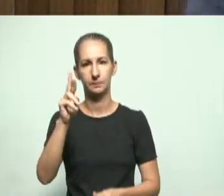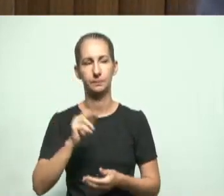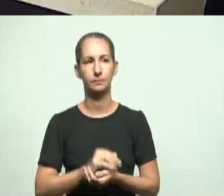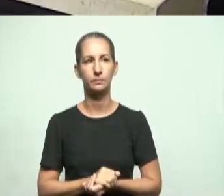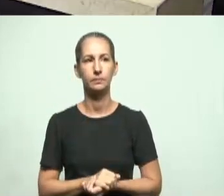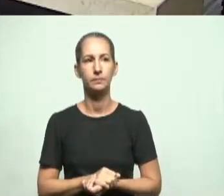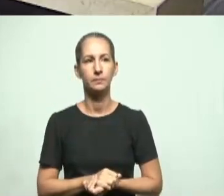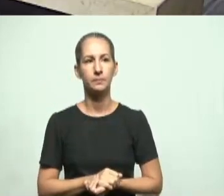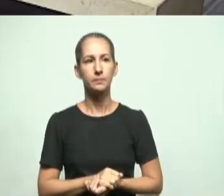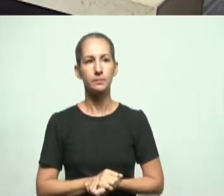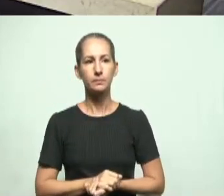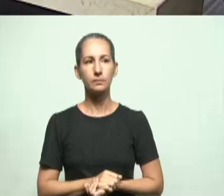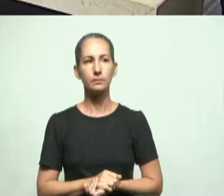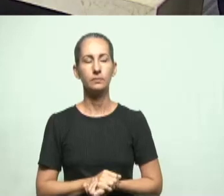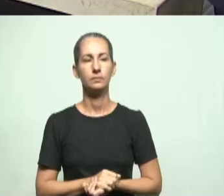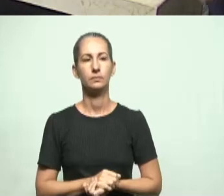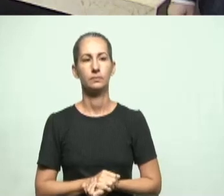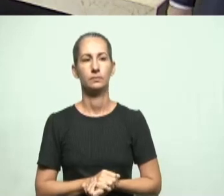Fernandes.